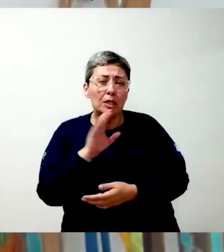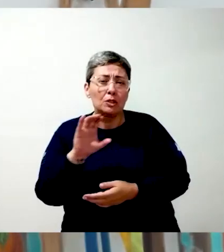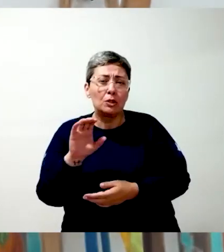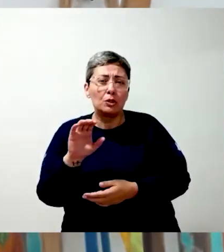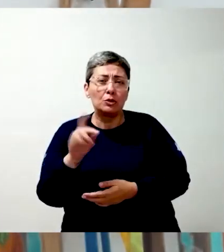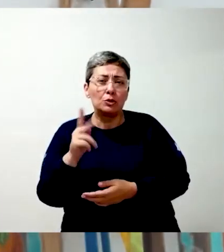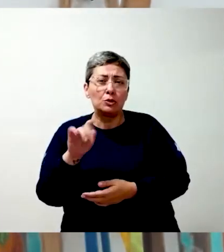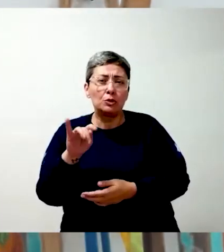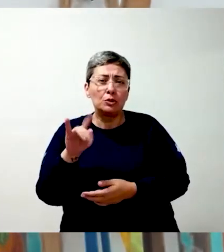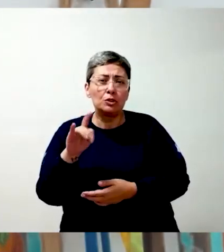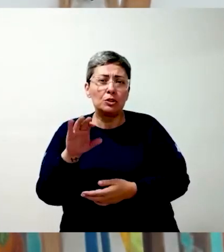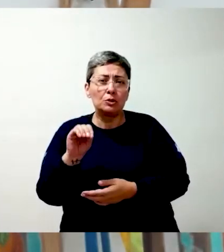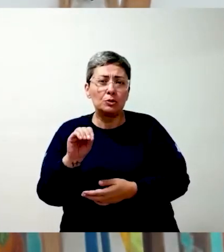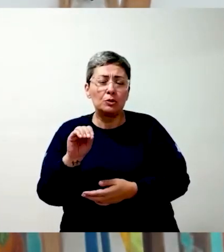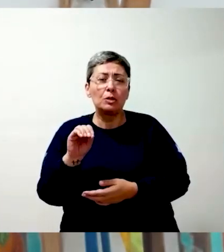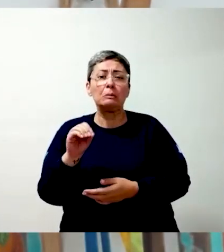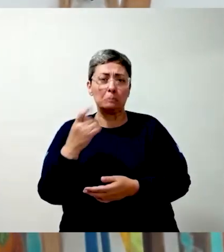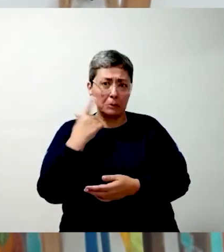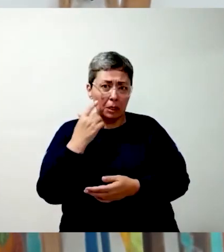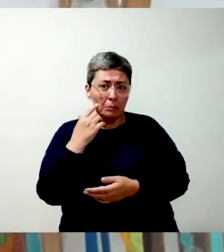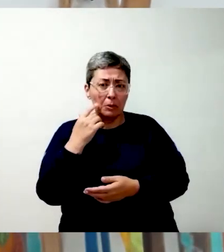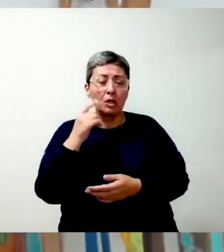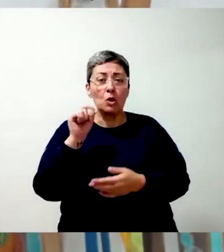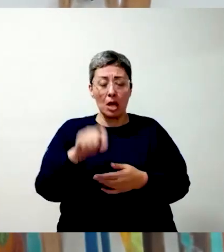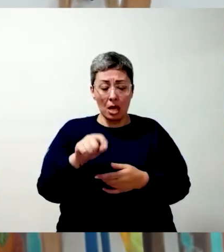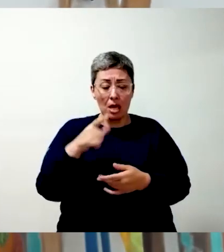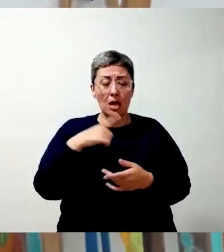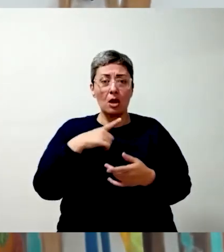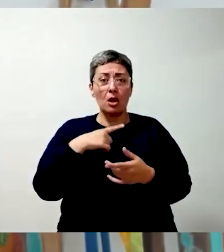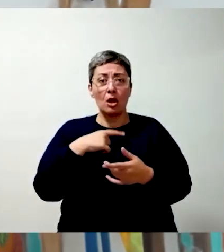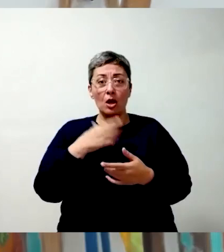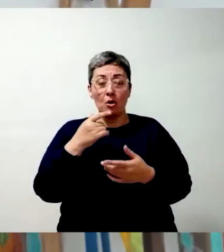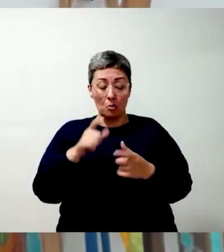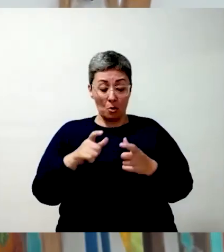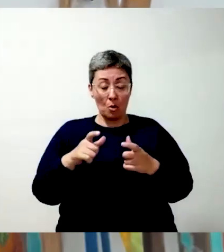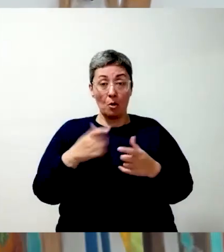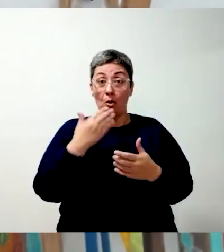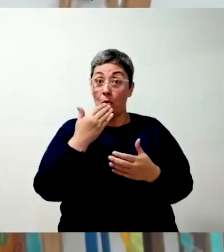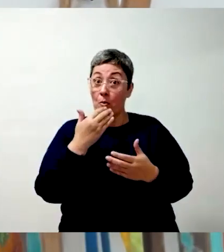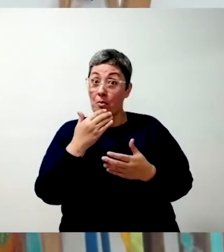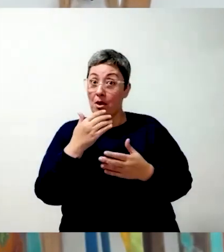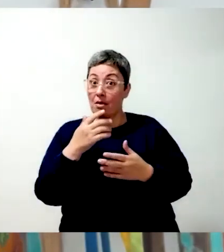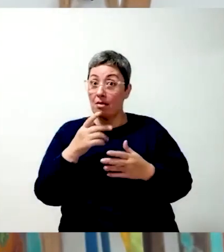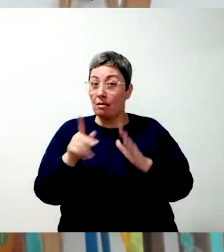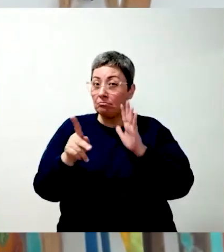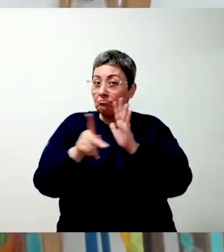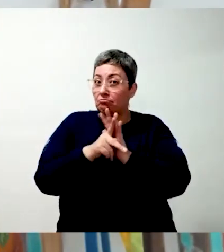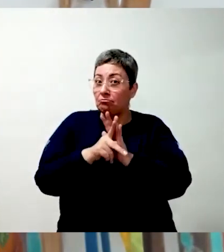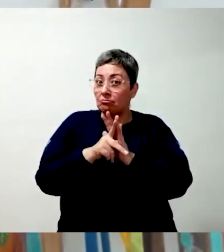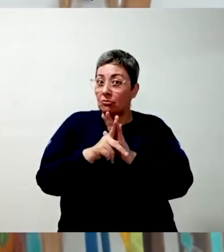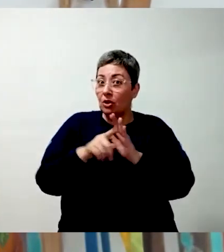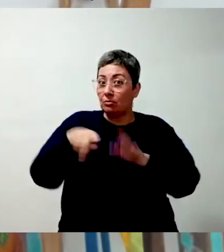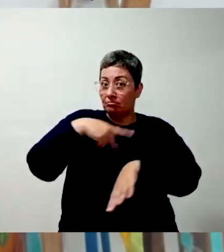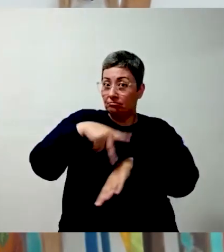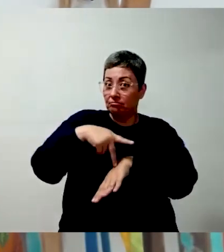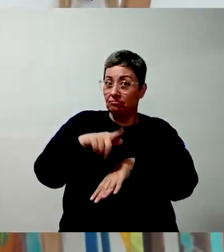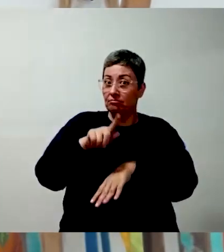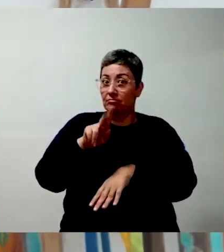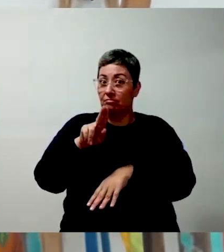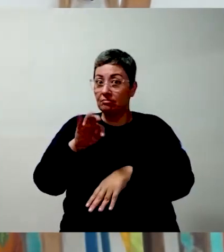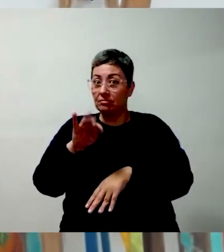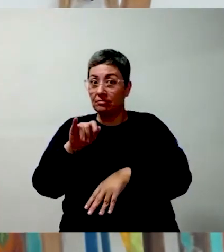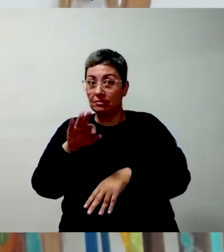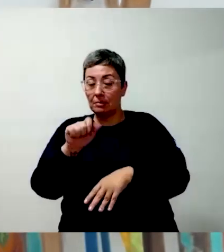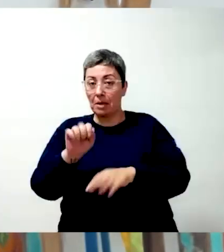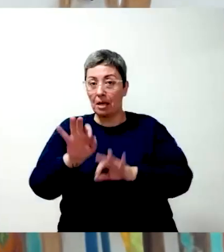Vocês conhecem o chuchito? O chuchito é um prato típico de